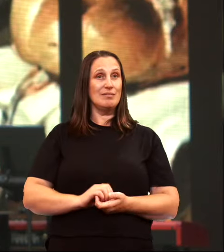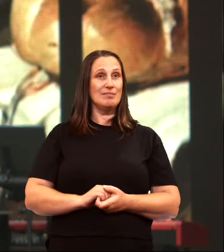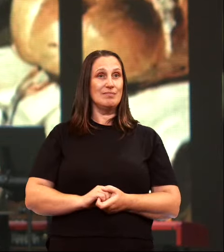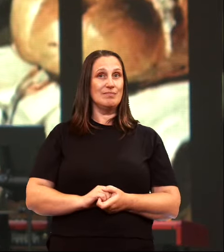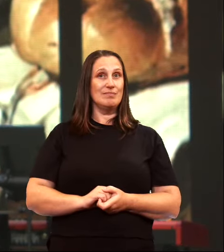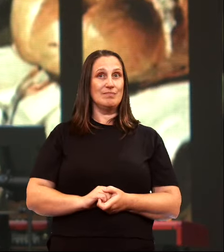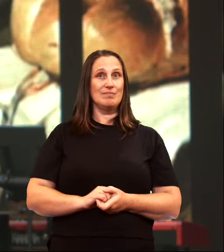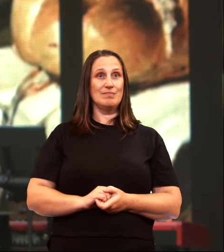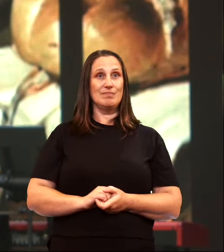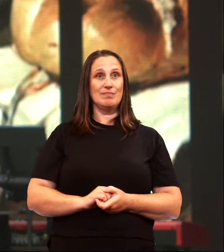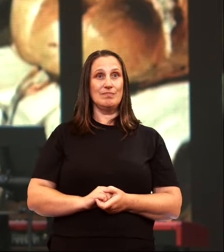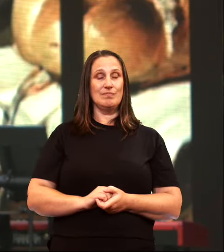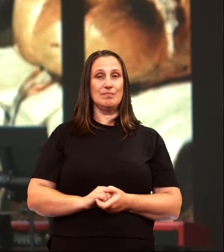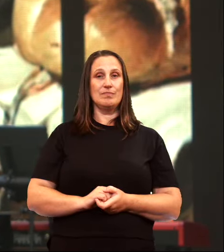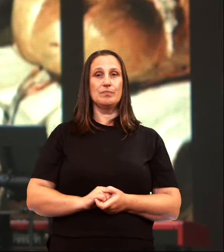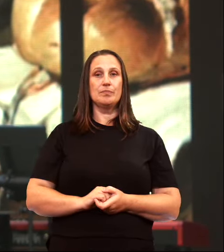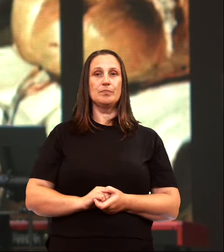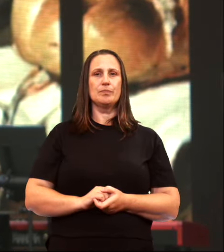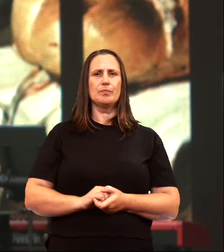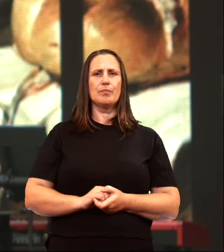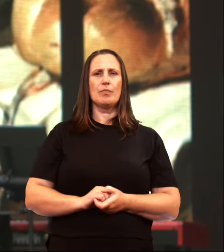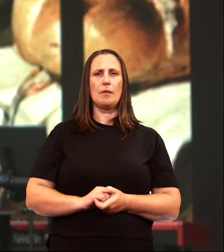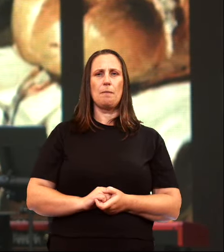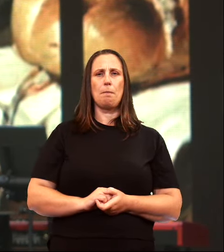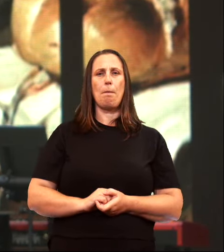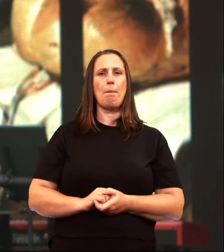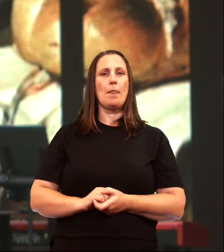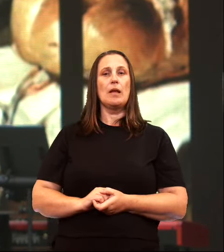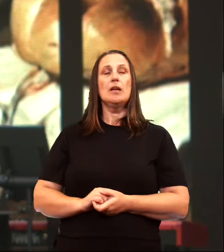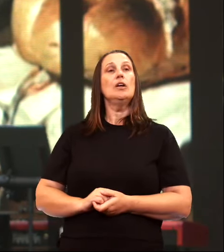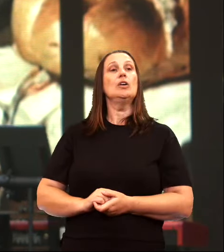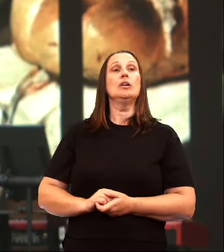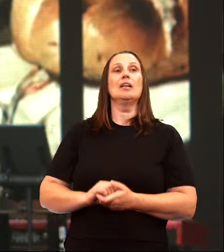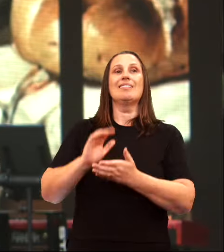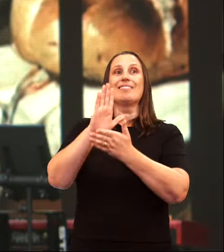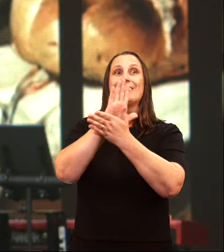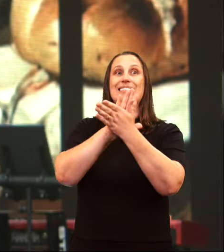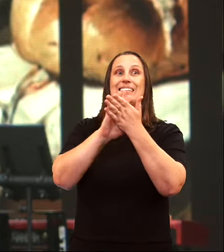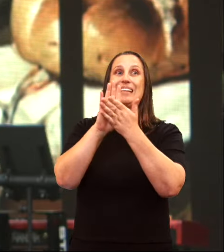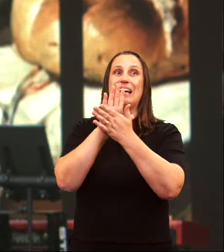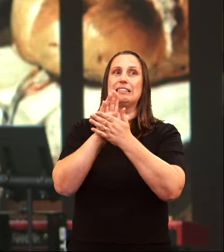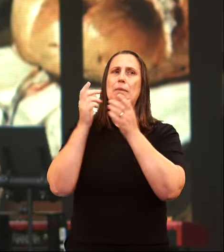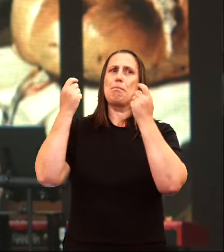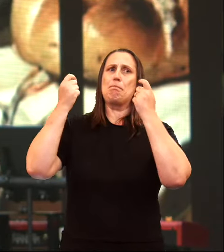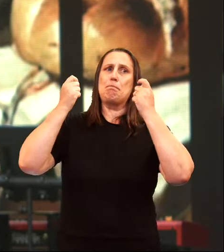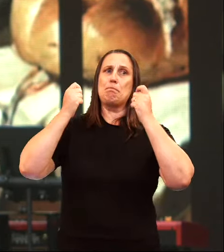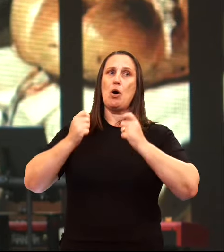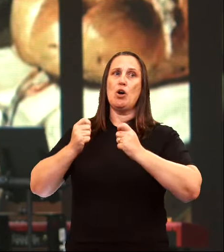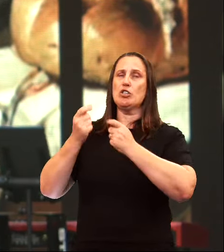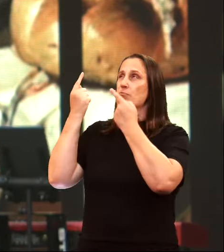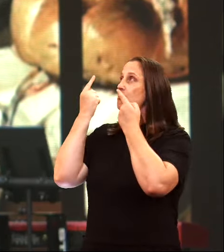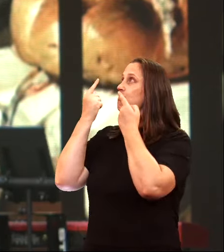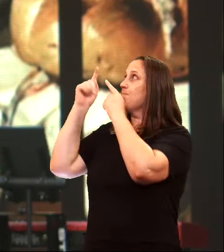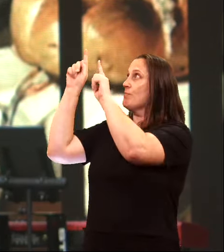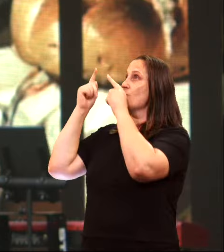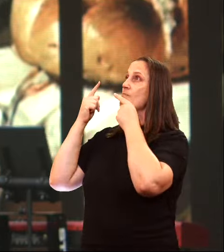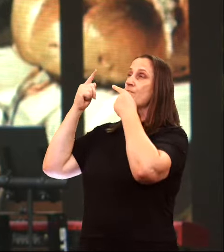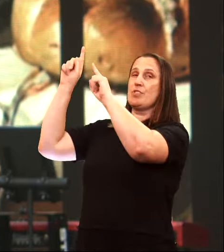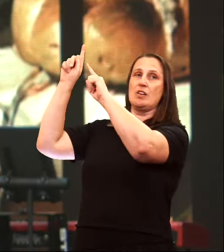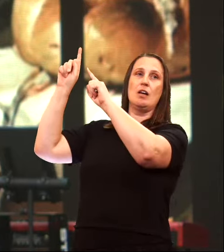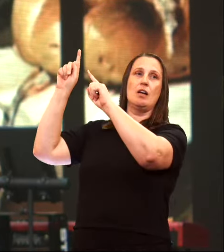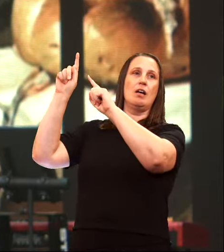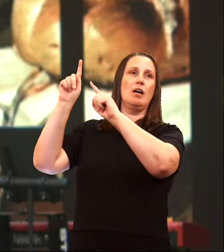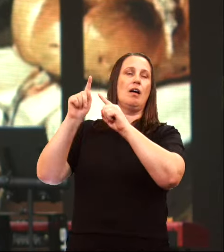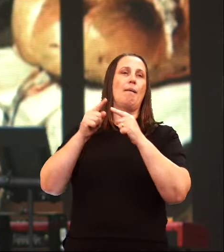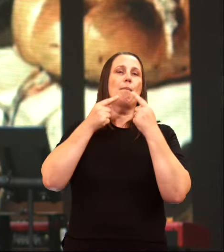de murmuração que provoque mais, de queixa, que provoque mais a Deus do que essa. A murmuração que vem